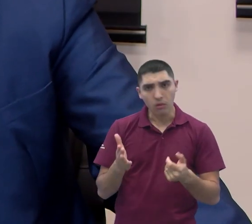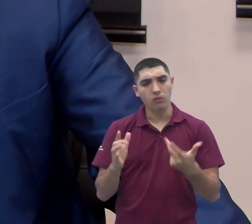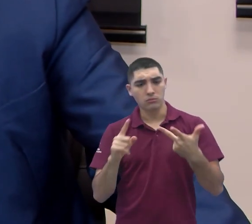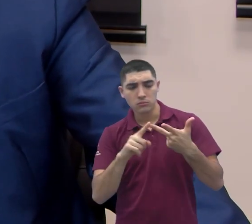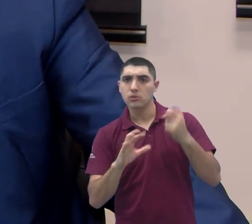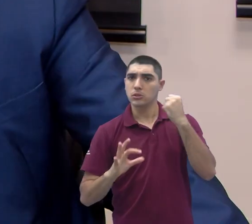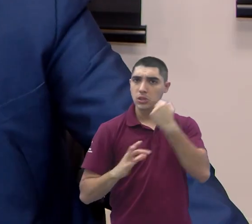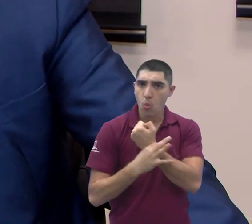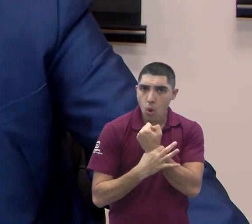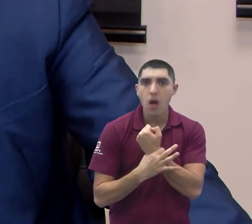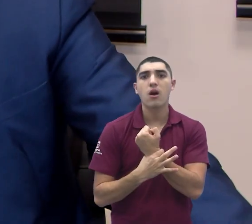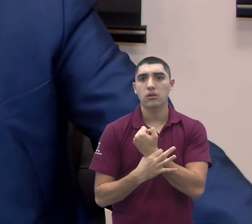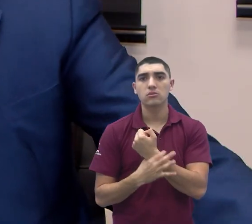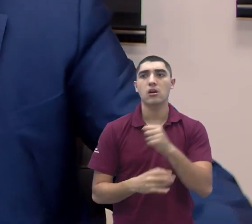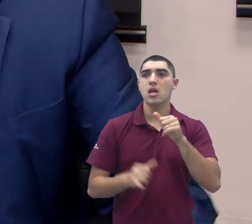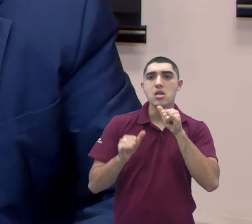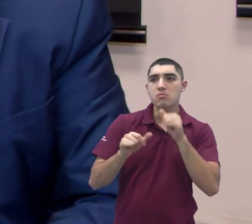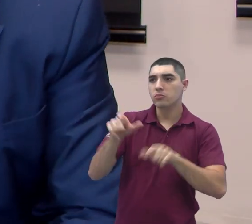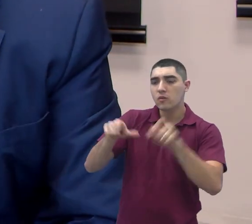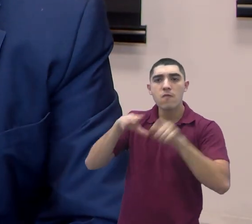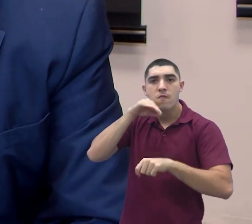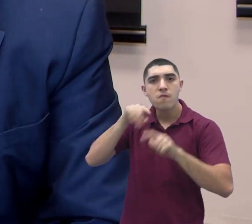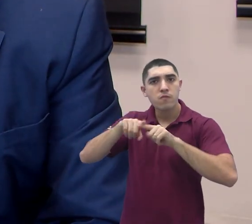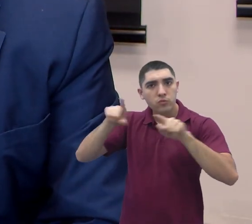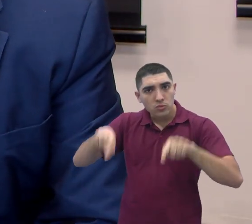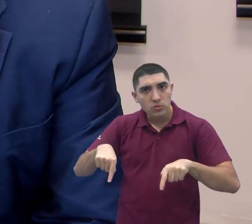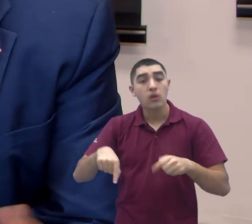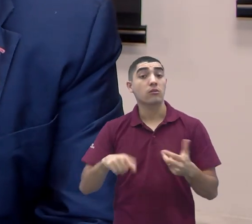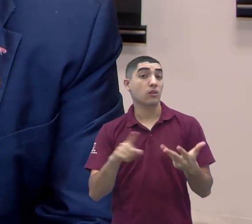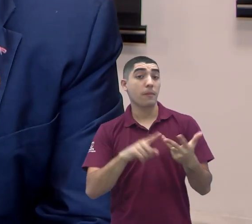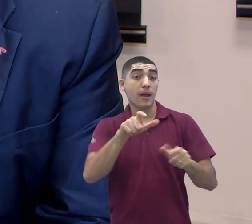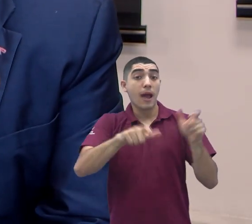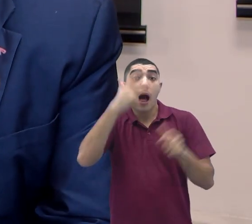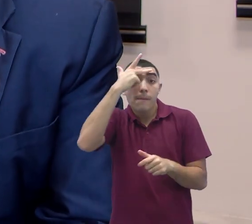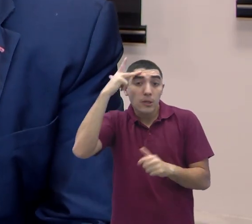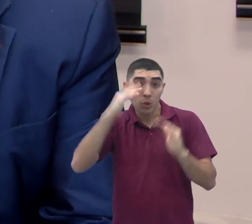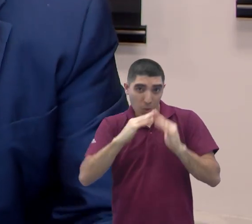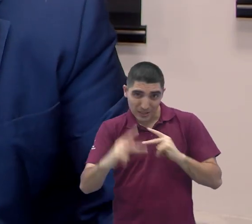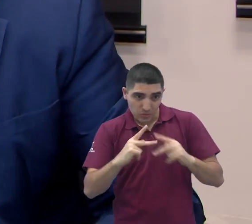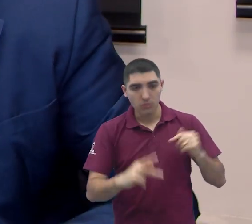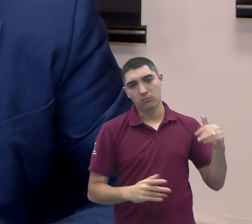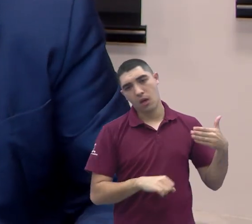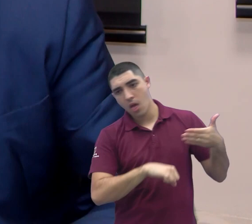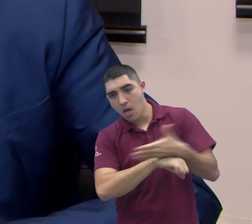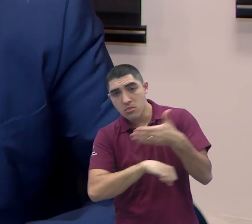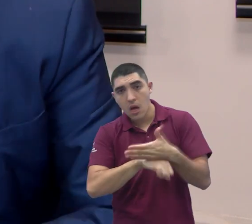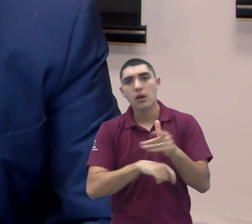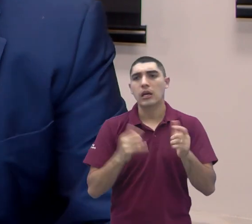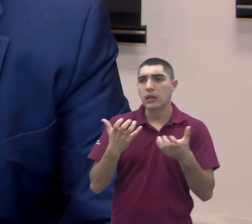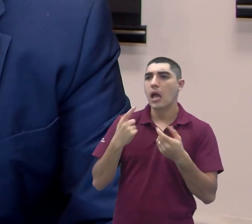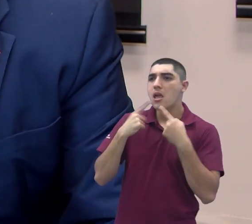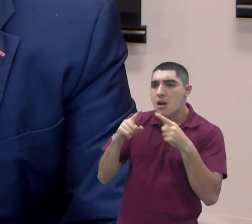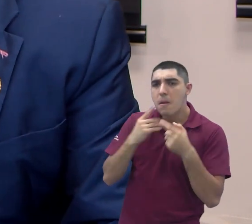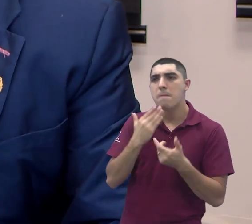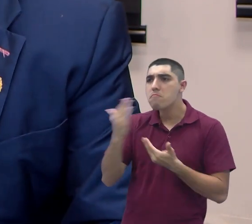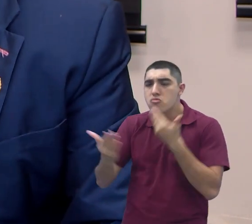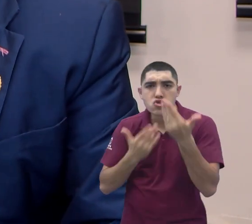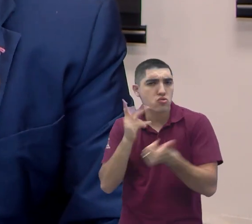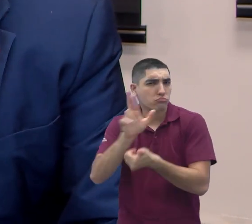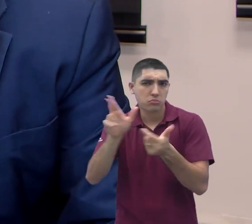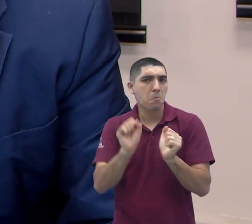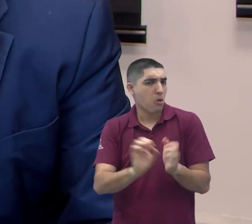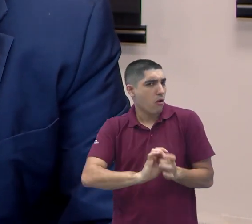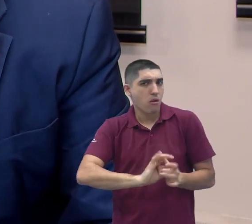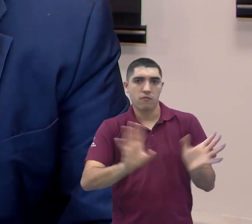E não só isso, a segurança da Câmara, como para o funcionário, para o próprio munícipe, né? Que aqui vem